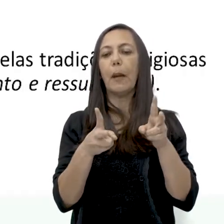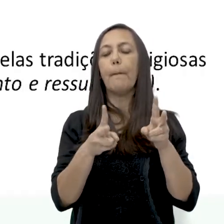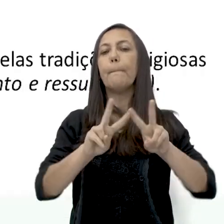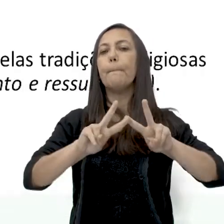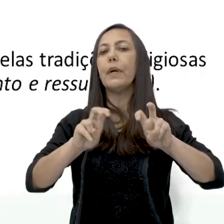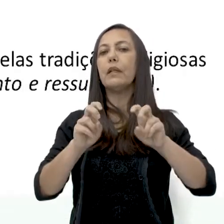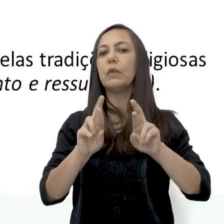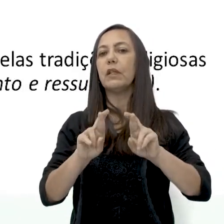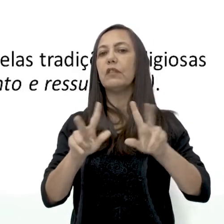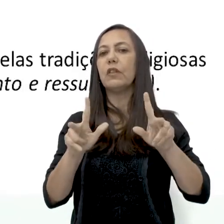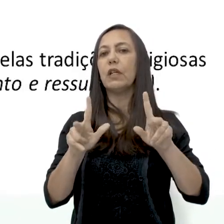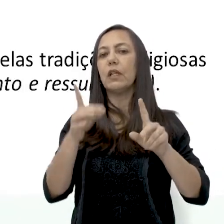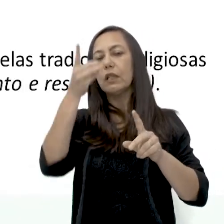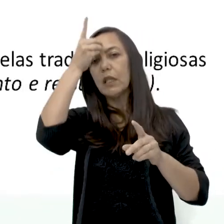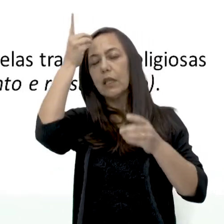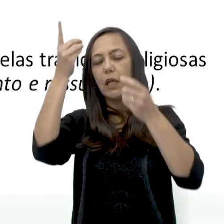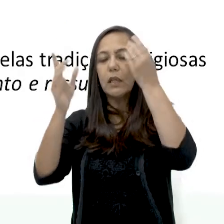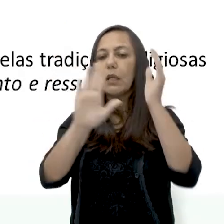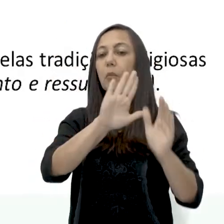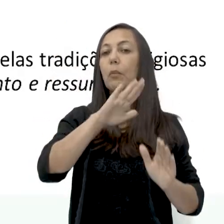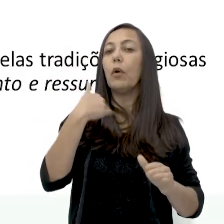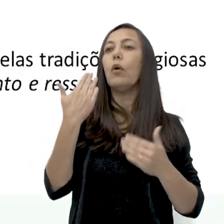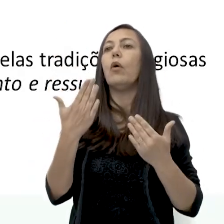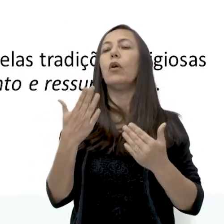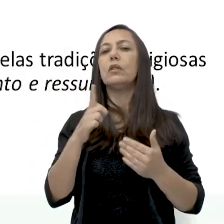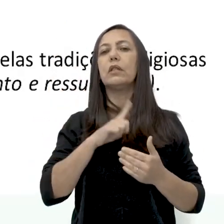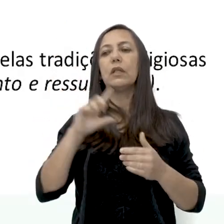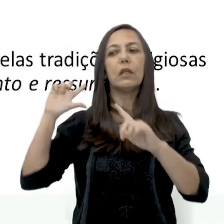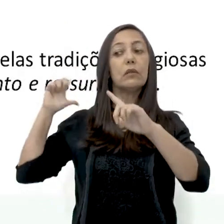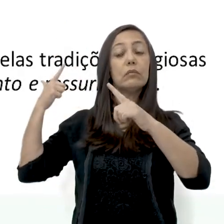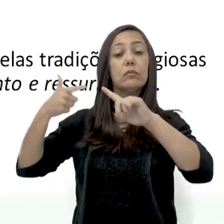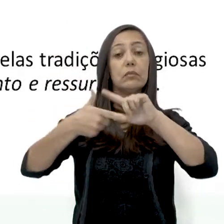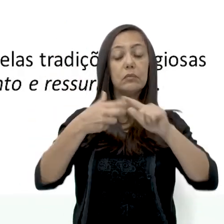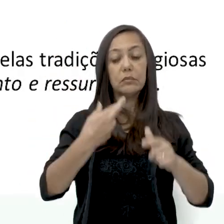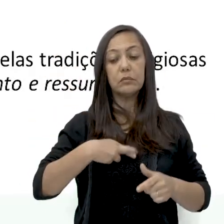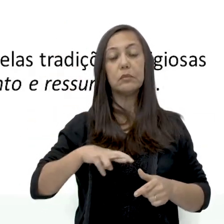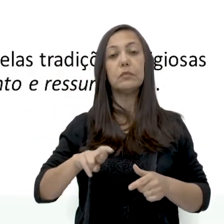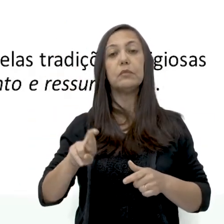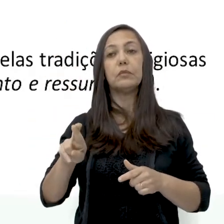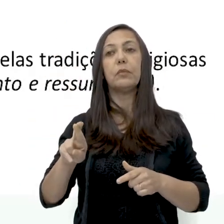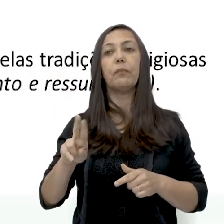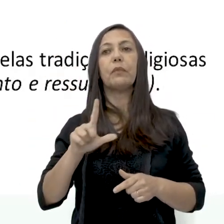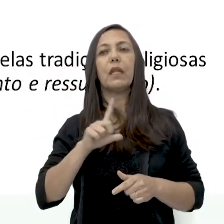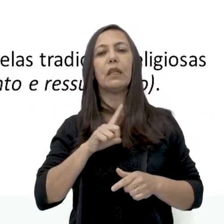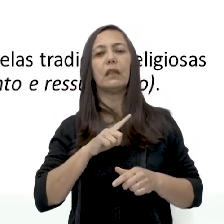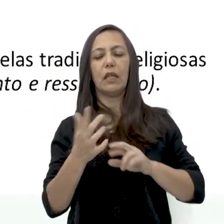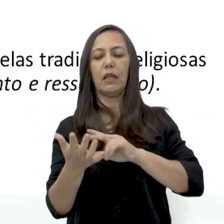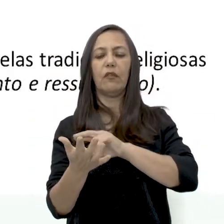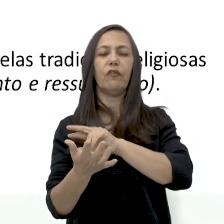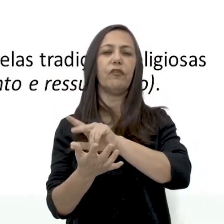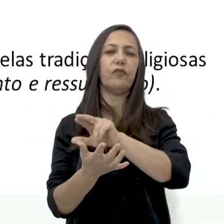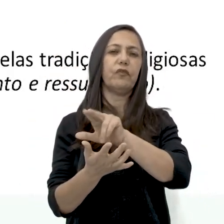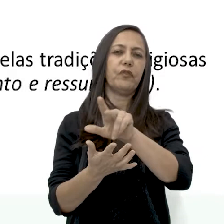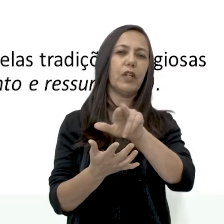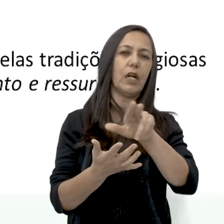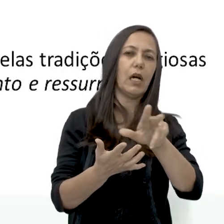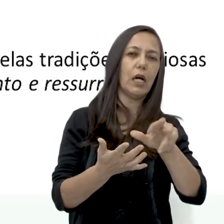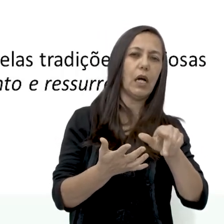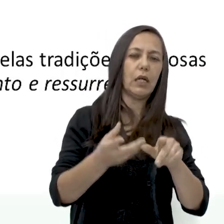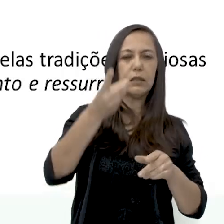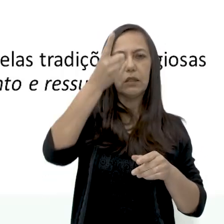de imortalidade elaboradas pelas tradições religiosas. Então, aí temos aí várias